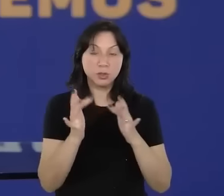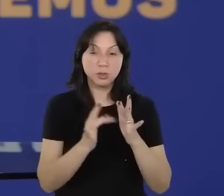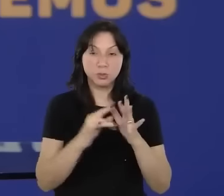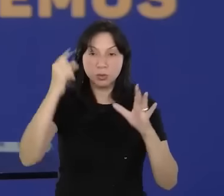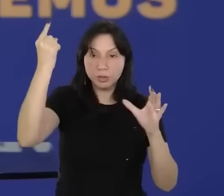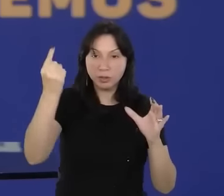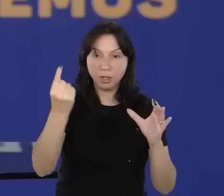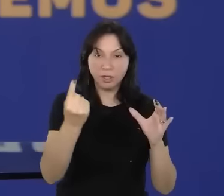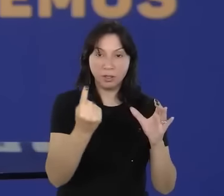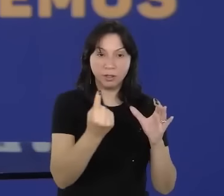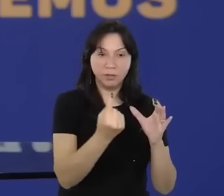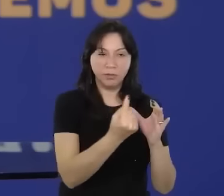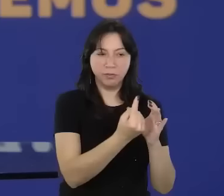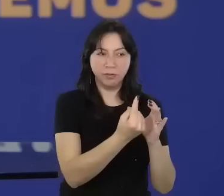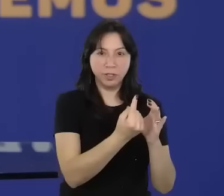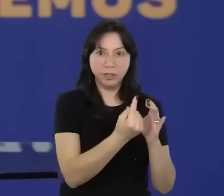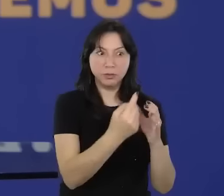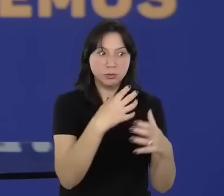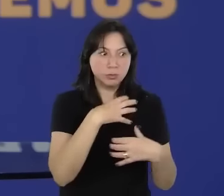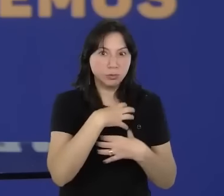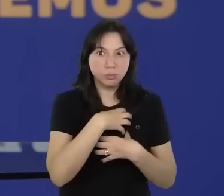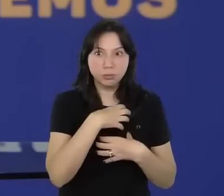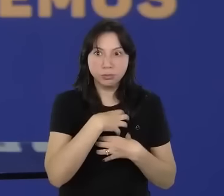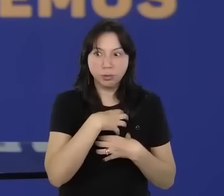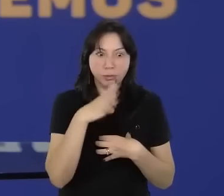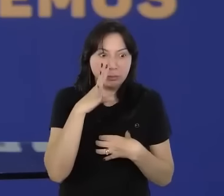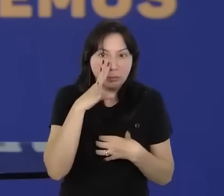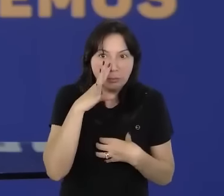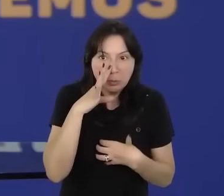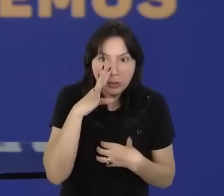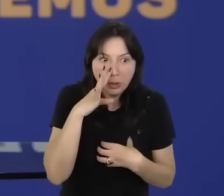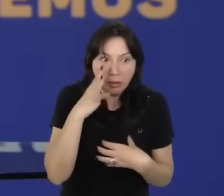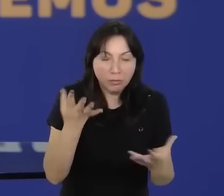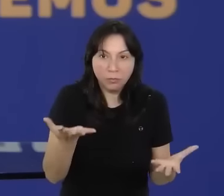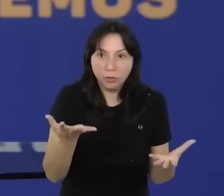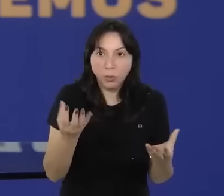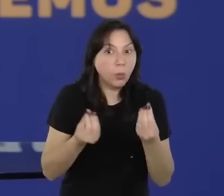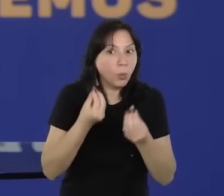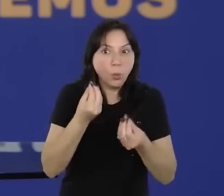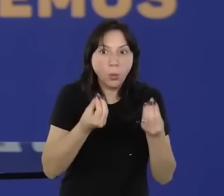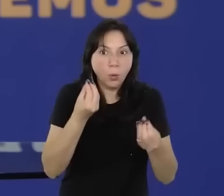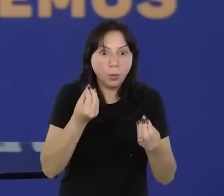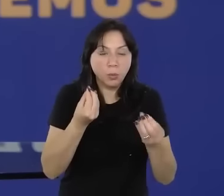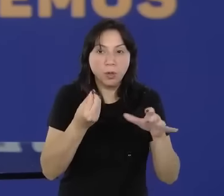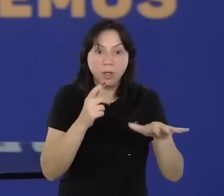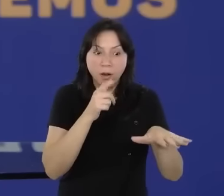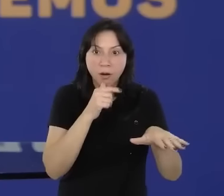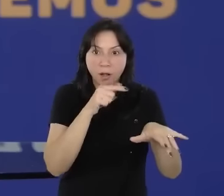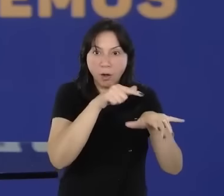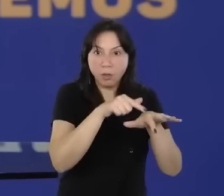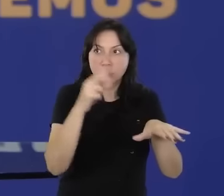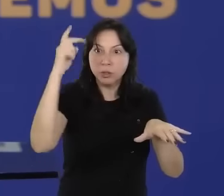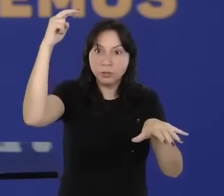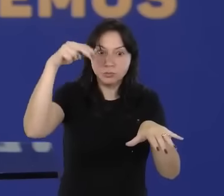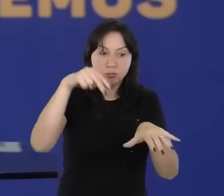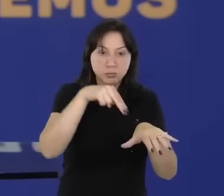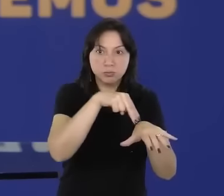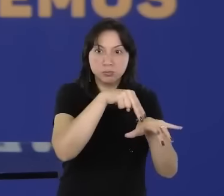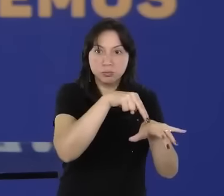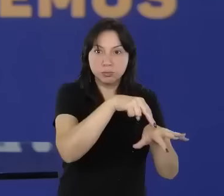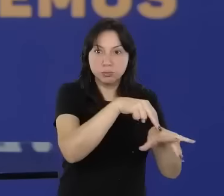maneira insólita incomum extraordinária e não apenas